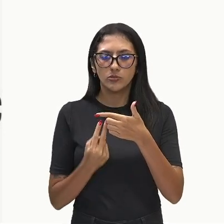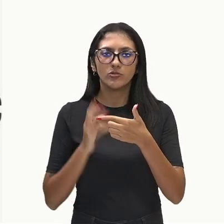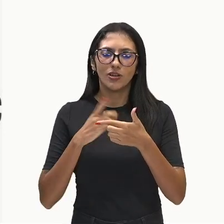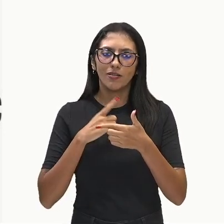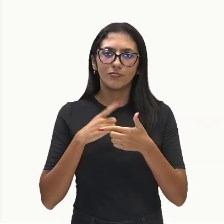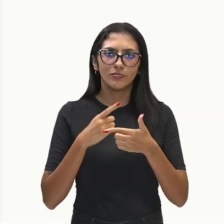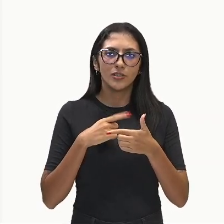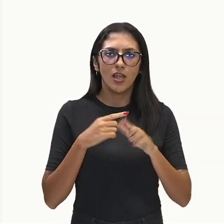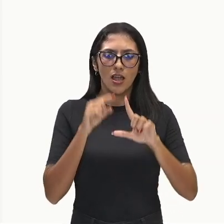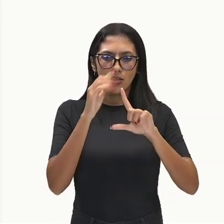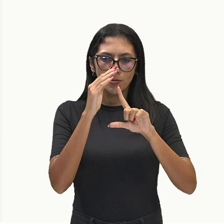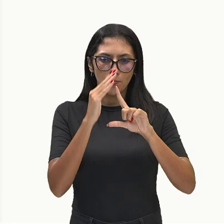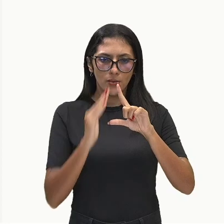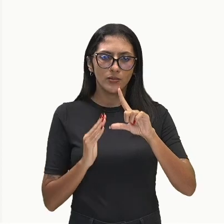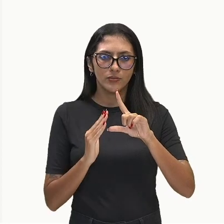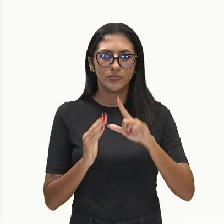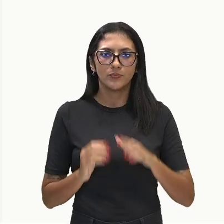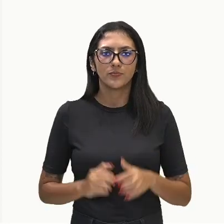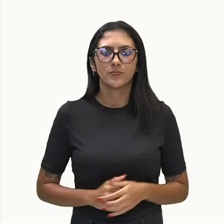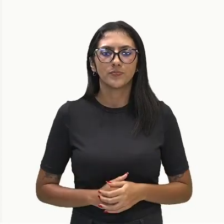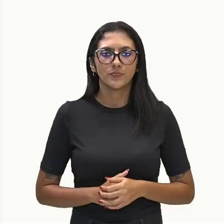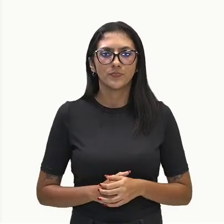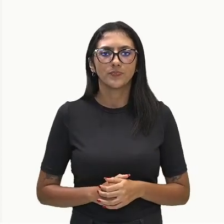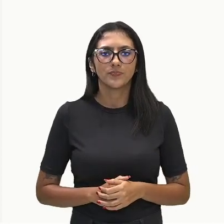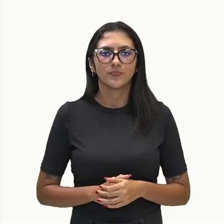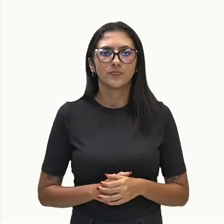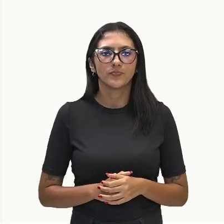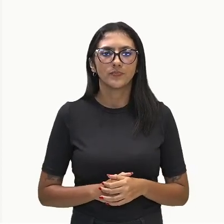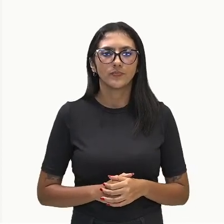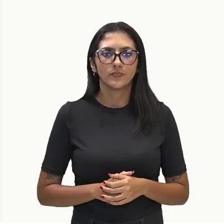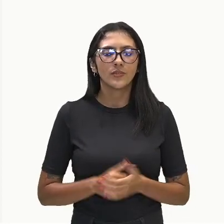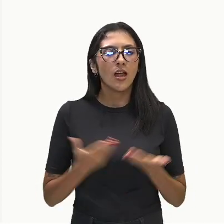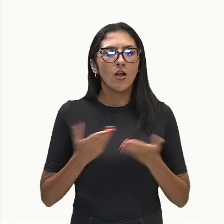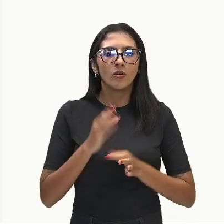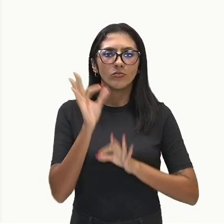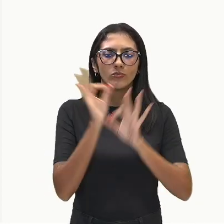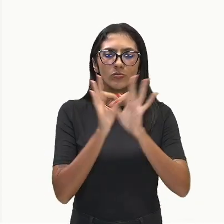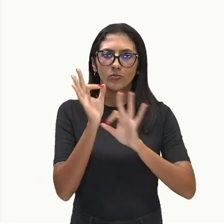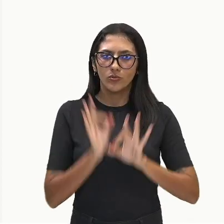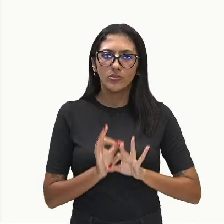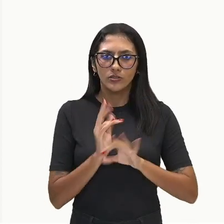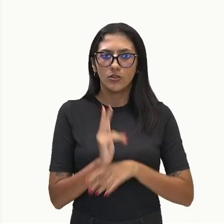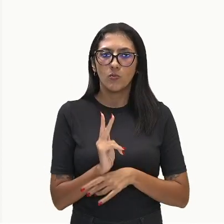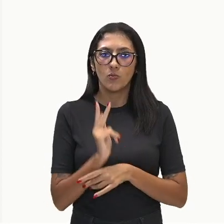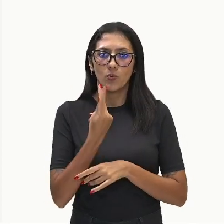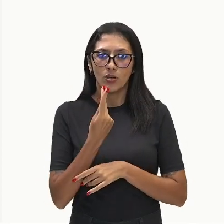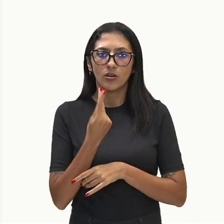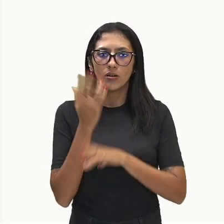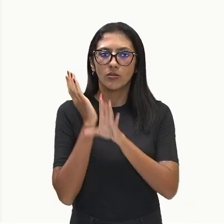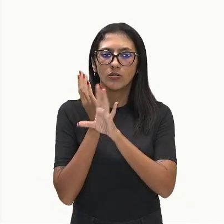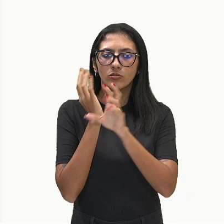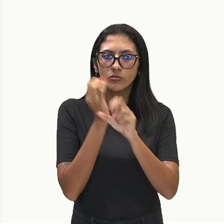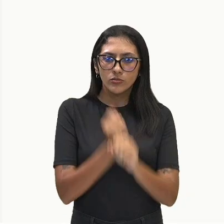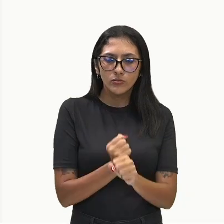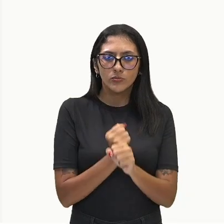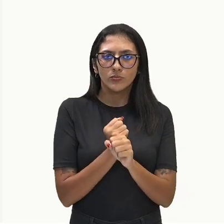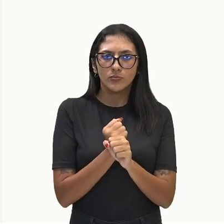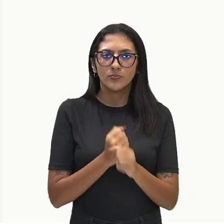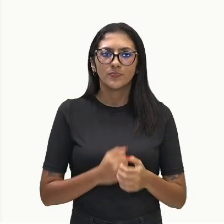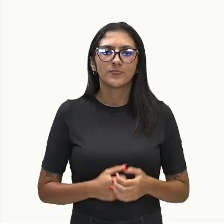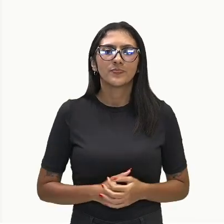L sobre 2. E agora vamos calcular essa altura em função do